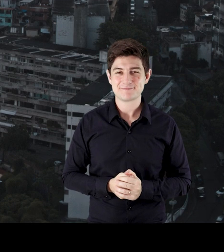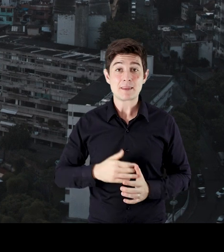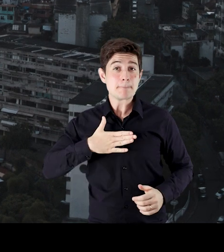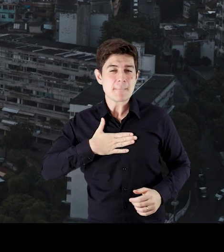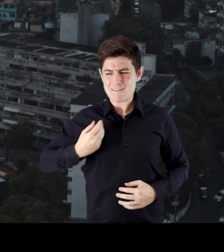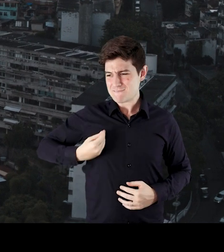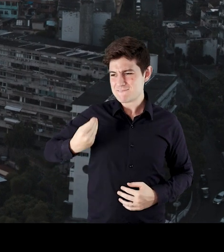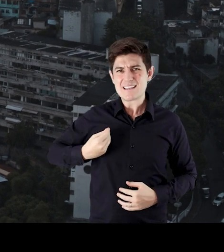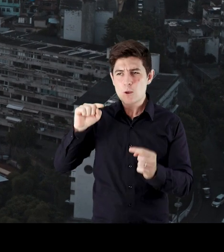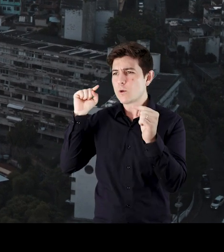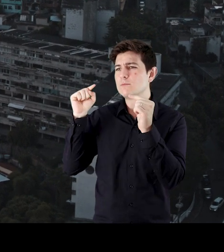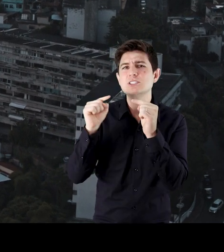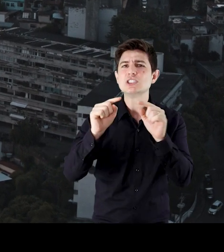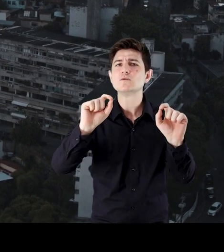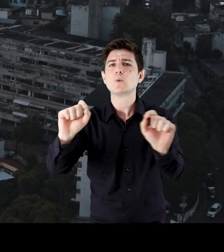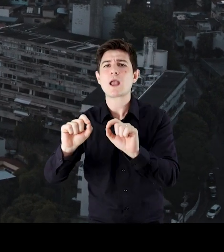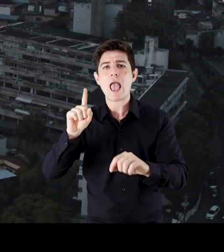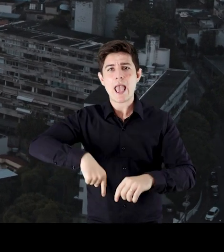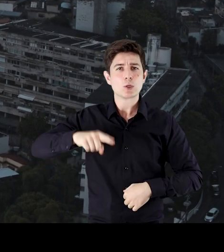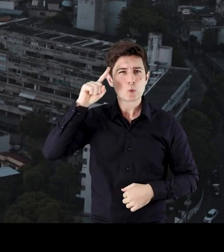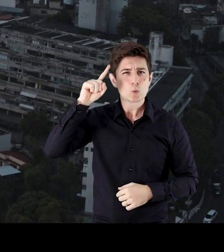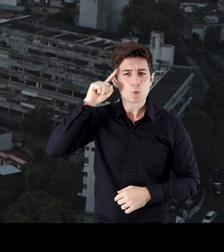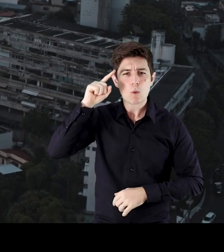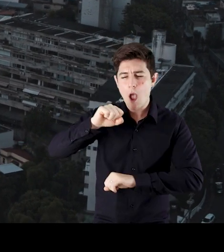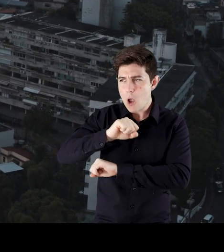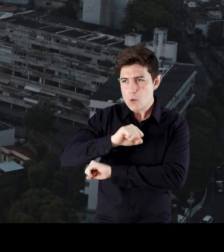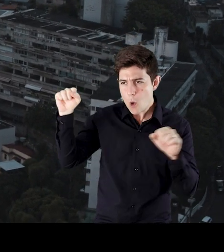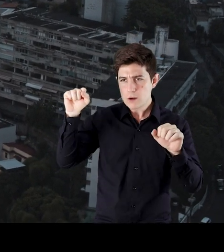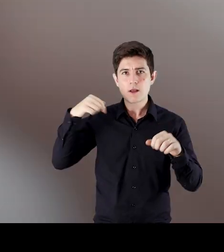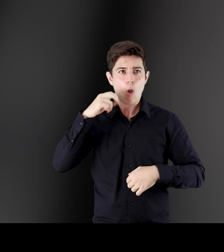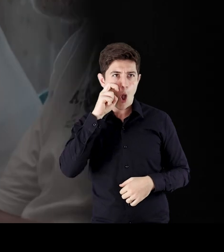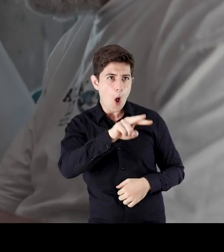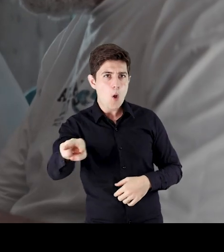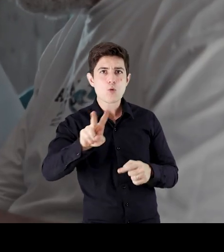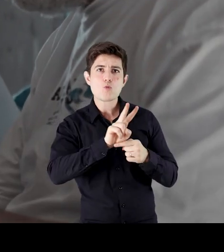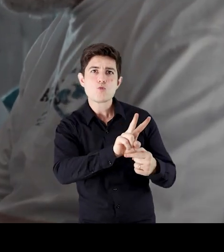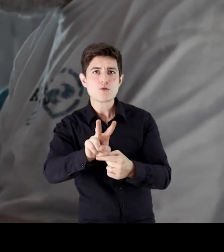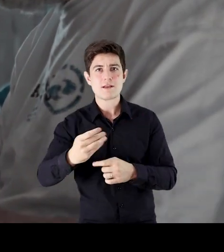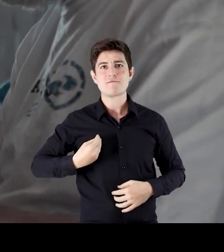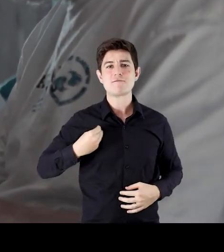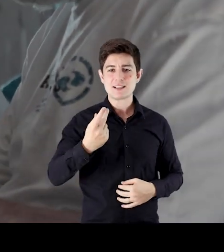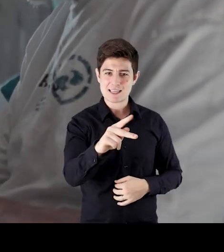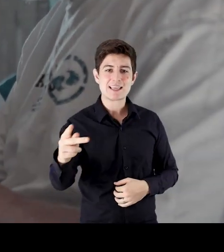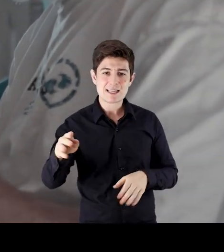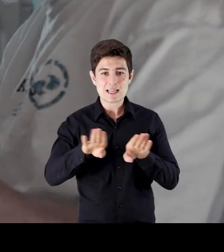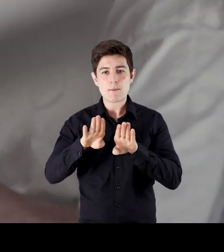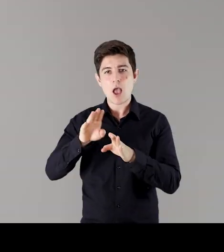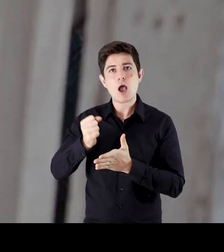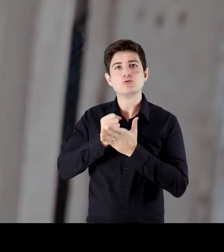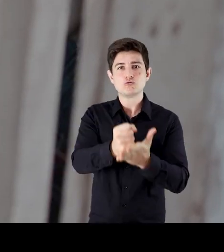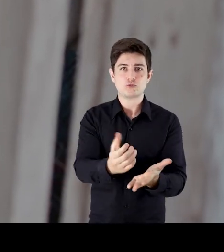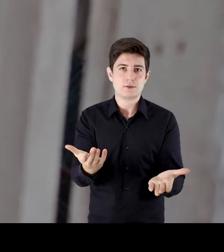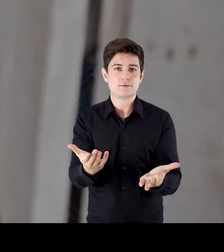que dá sentido à minha vida é poder acordar todos os dias e saber que eu vou cuidar da vida do outro e que eu posso